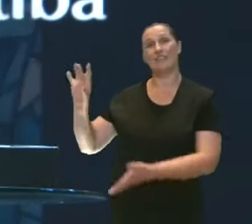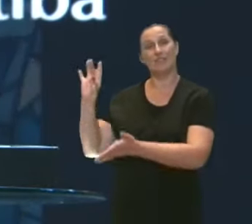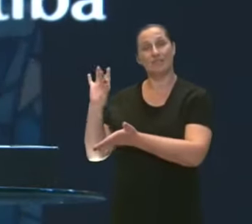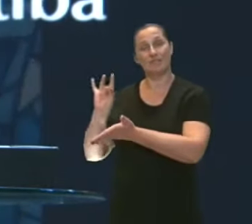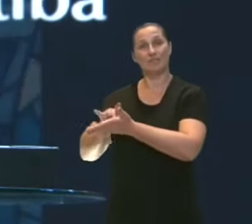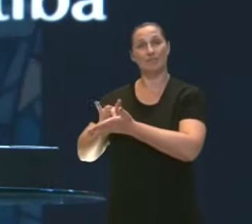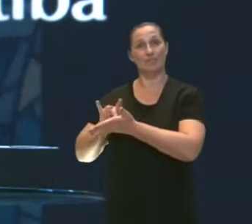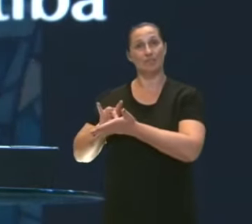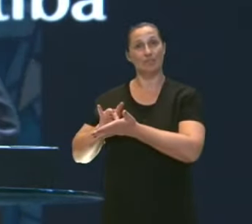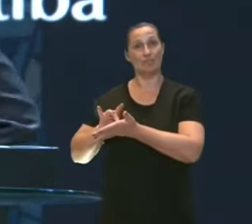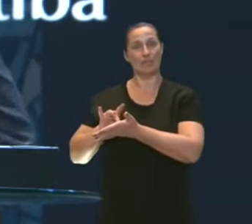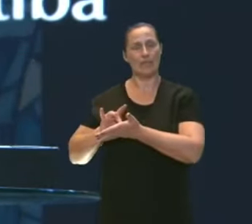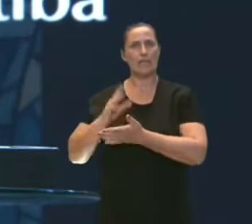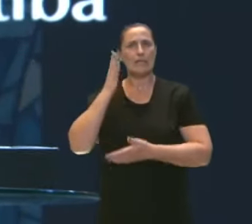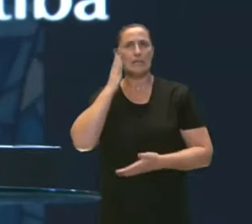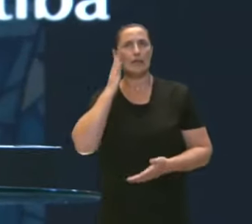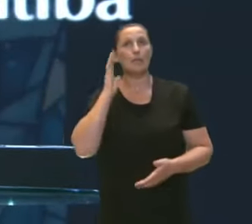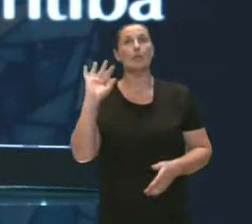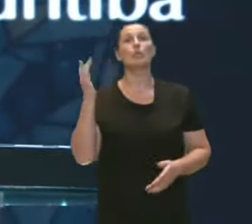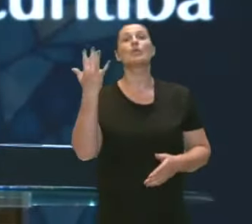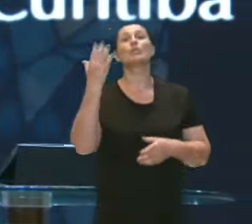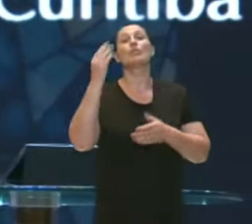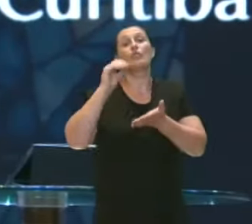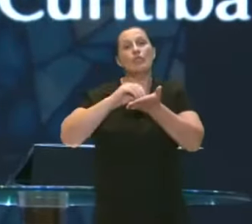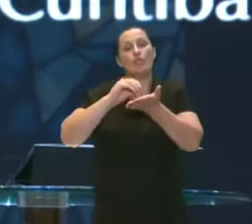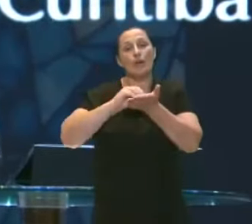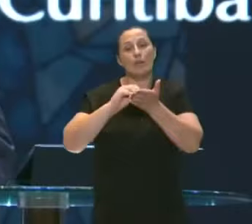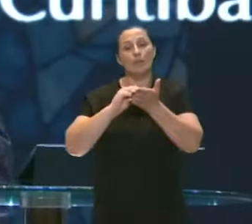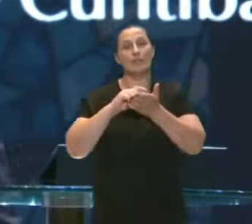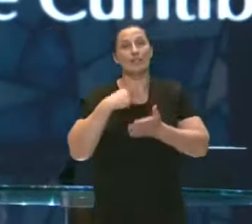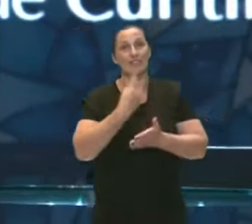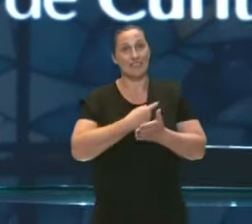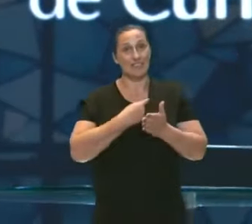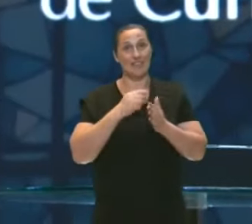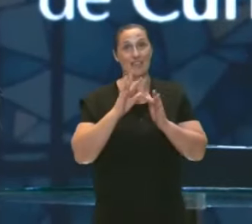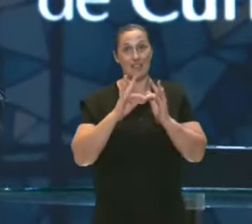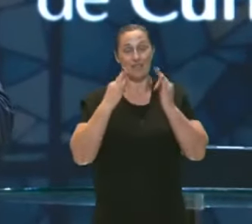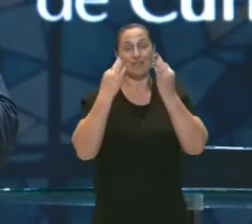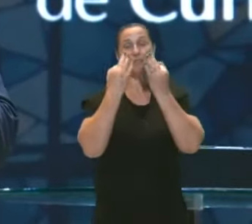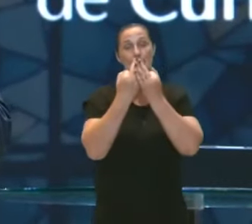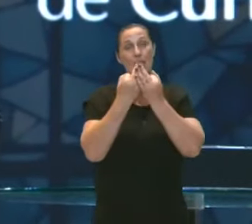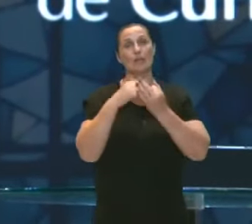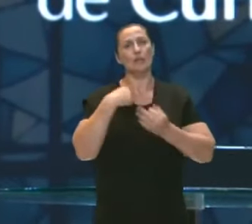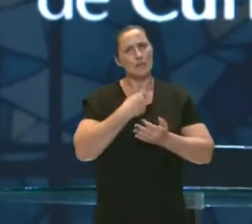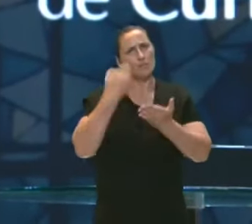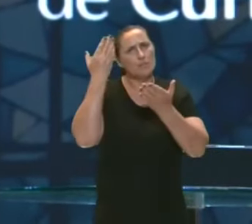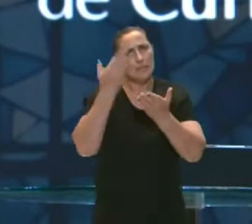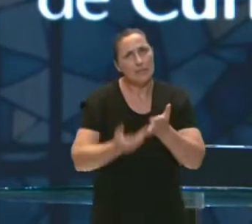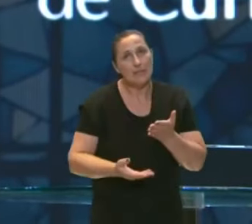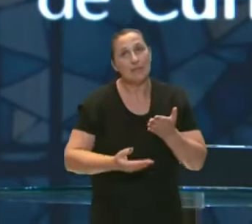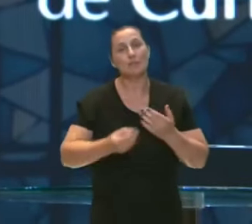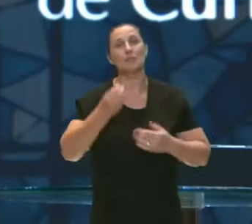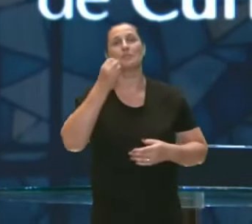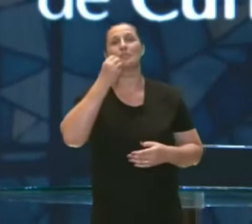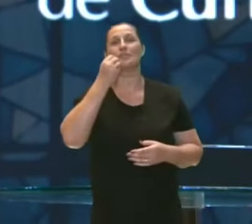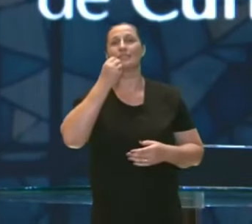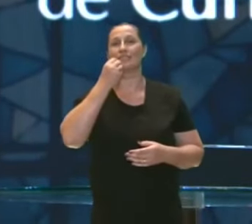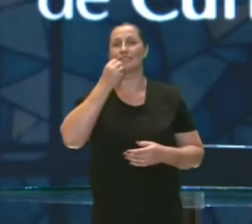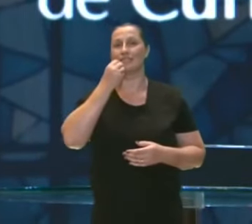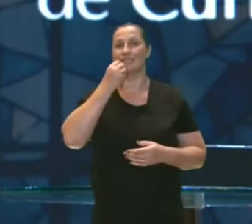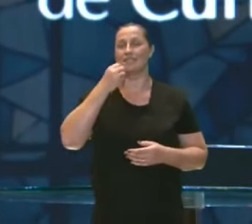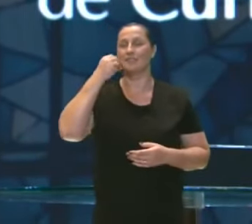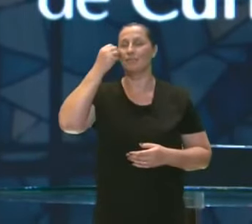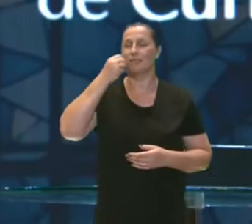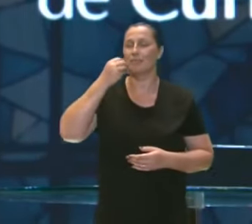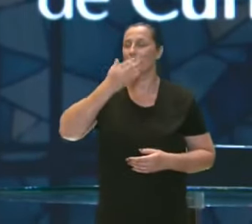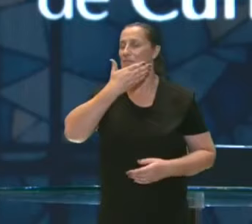isso falta na casa da gente, a gente perde grandes oportunidades de experimentar o novo de Deus, o melhor